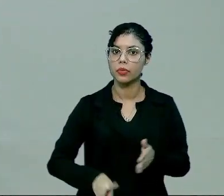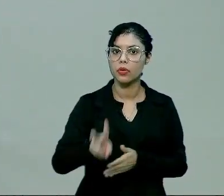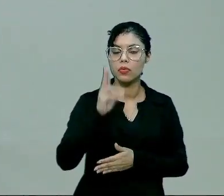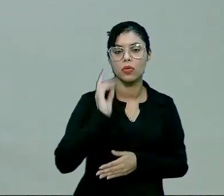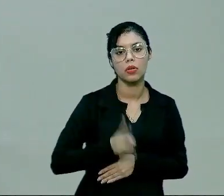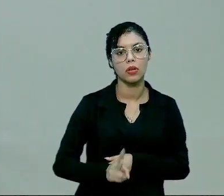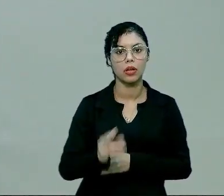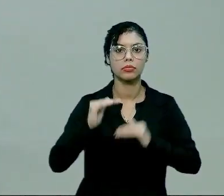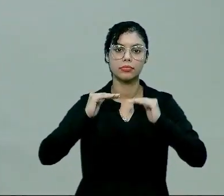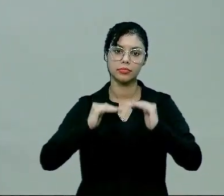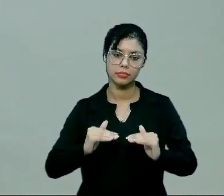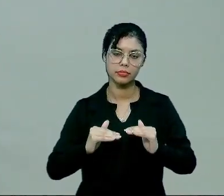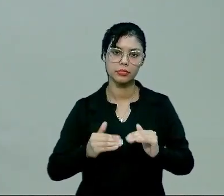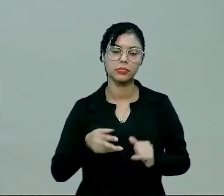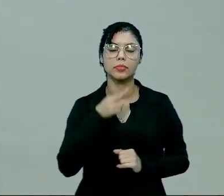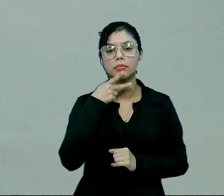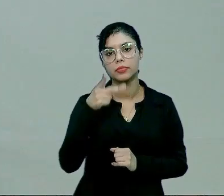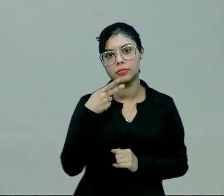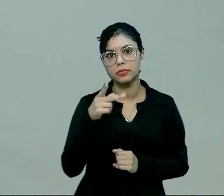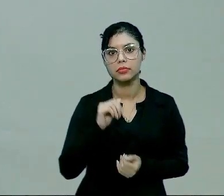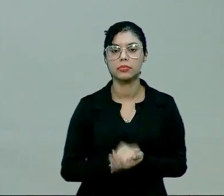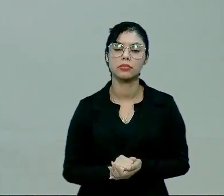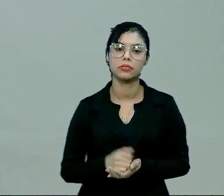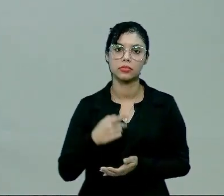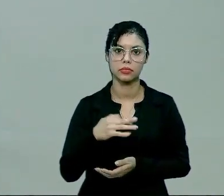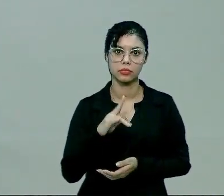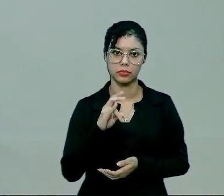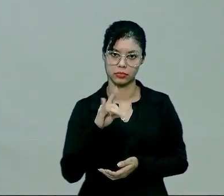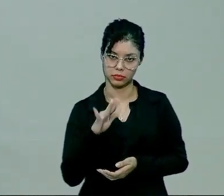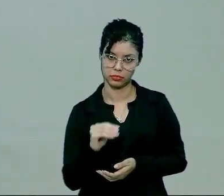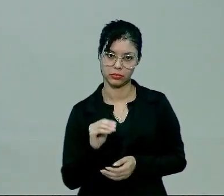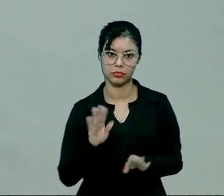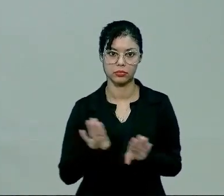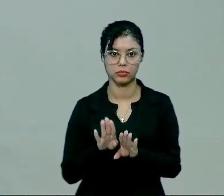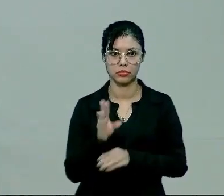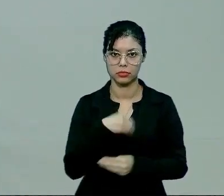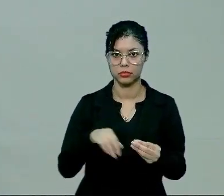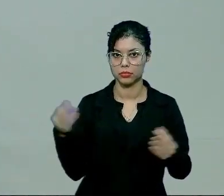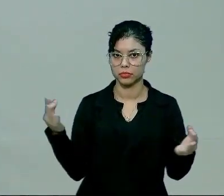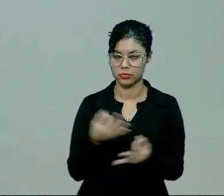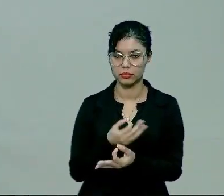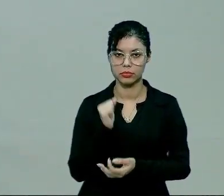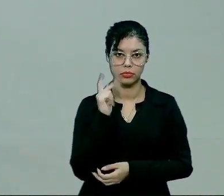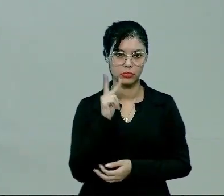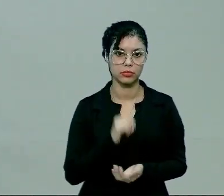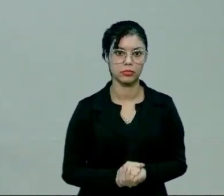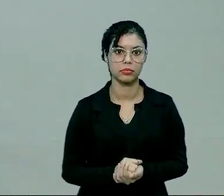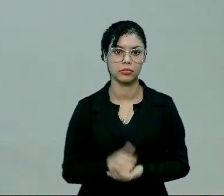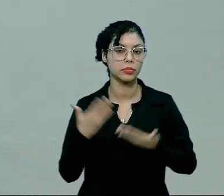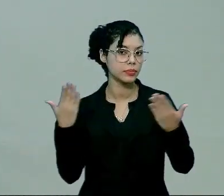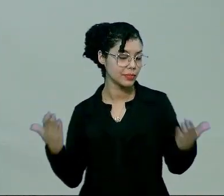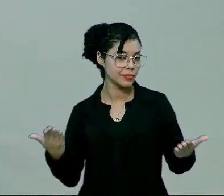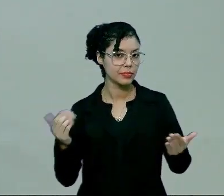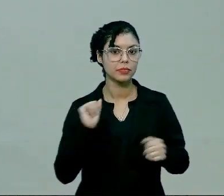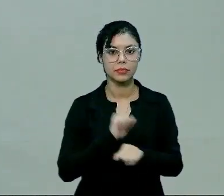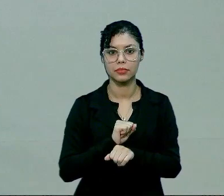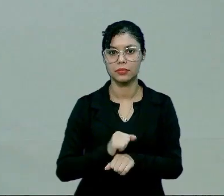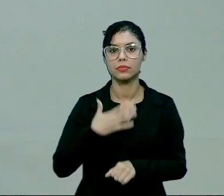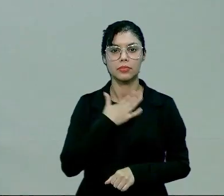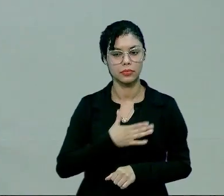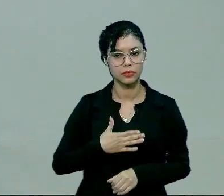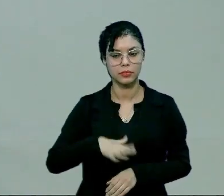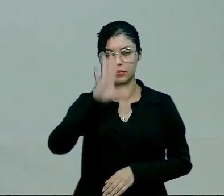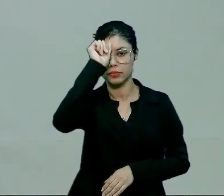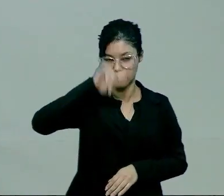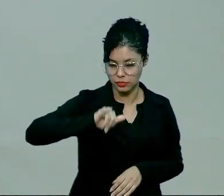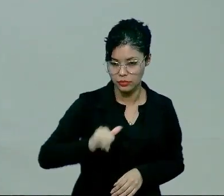da constante de equilíbrio para dizer o favorecimento reacional. Perfeito, pessoal? Então, espero que vocês